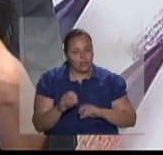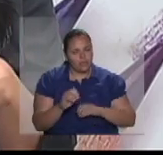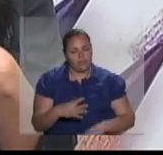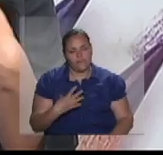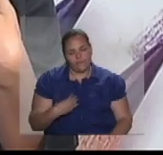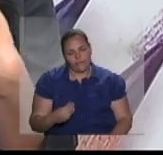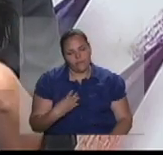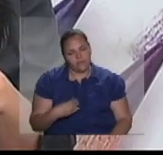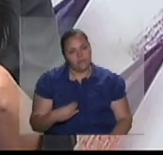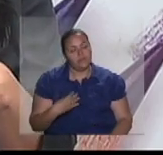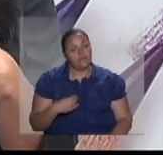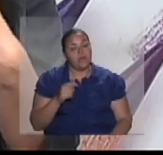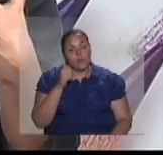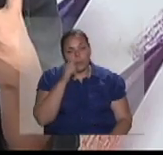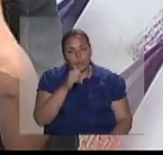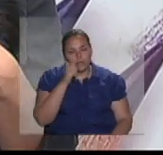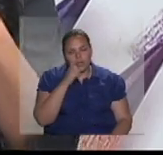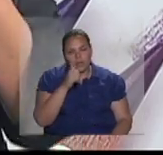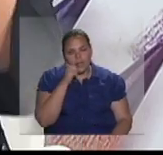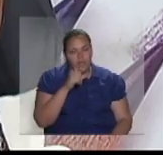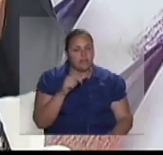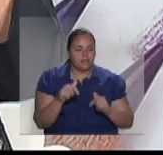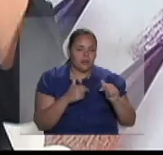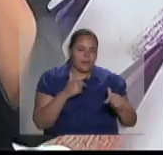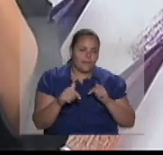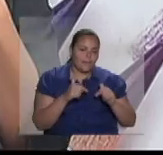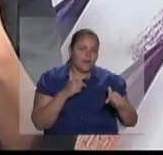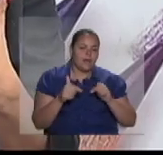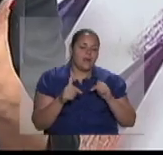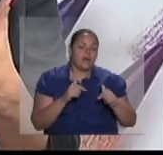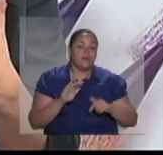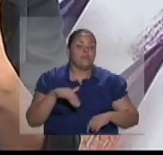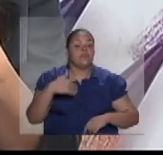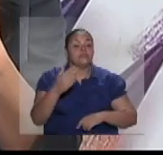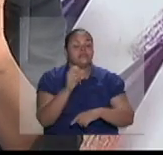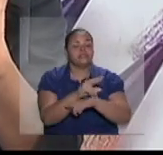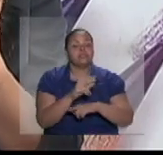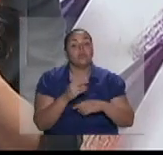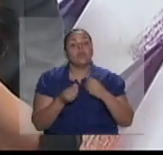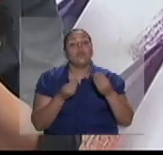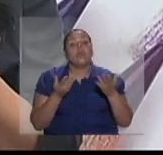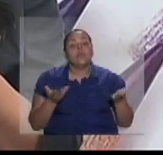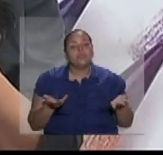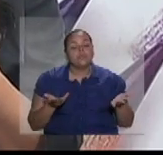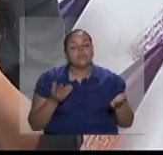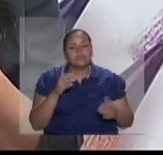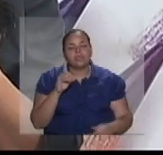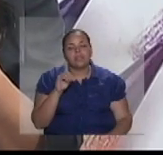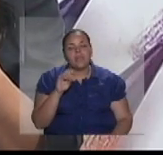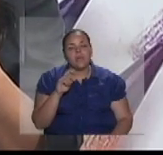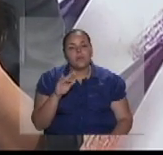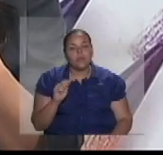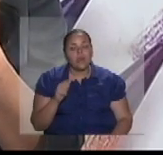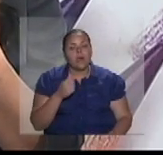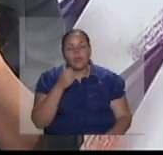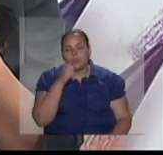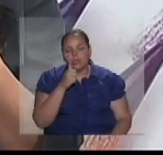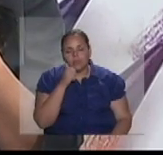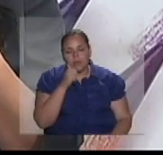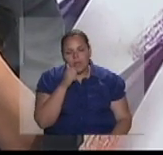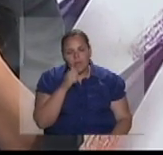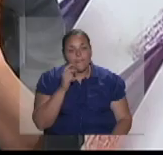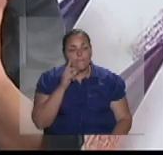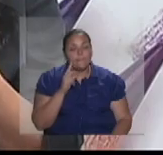à educação dos filhos. E a mulher que trabalha fora, como é que fica isso, Débora?